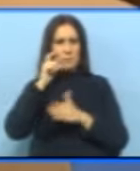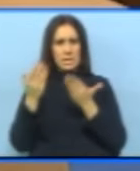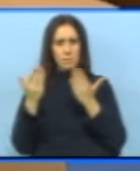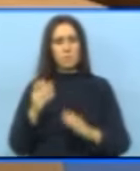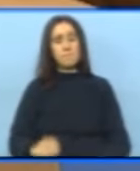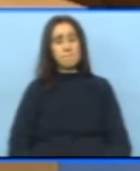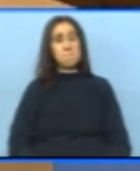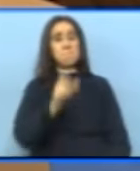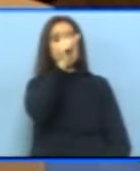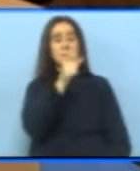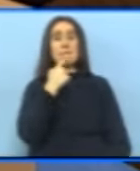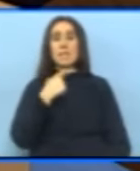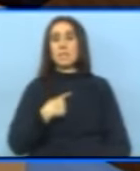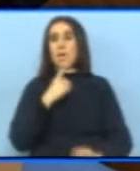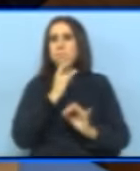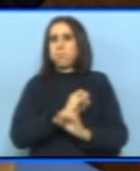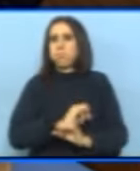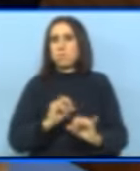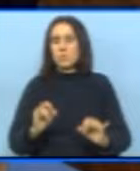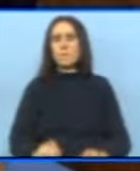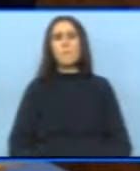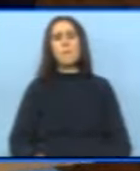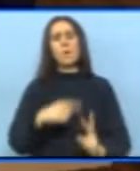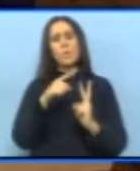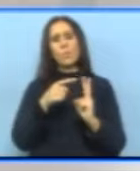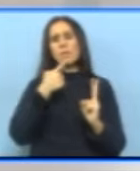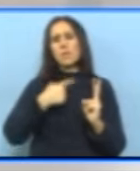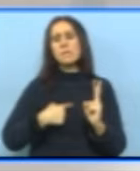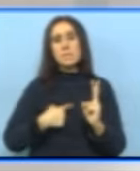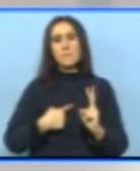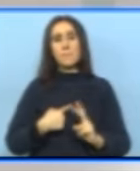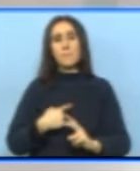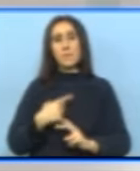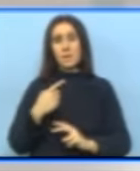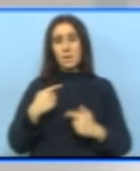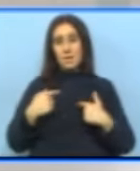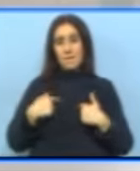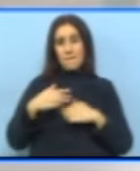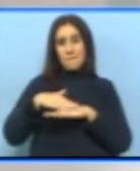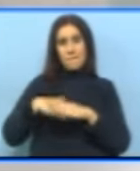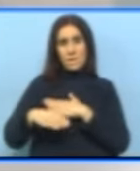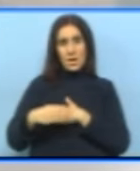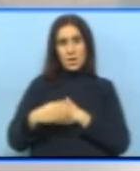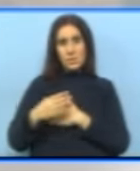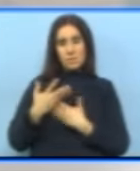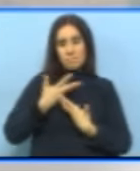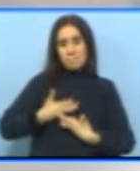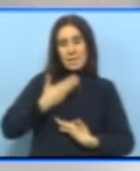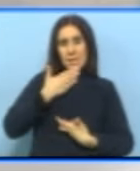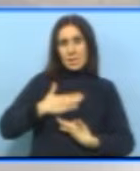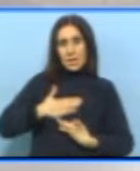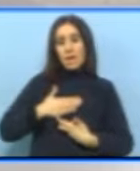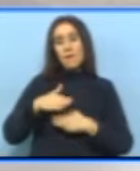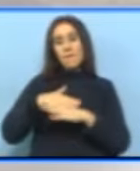um disse que era impossível, mas o outro saiu-se com esta, disse: não faças aos outros o que não gostarias que te fizessem a ti. É muito